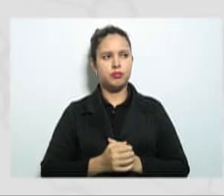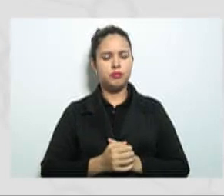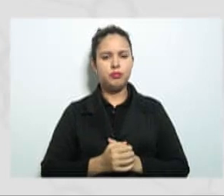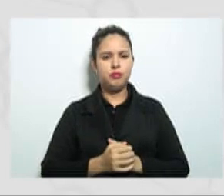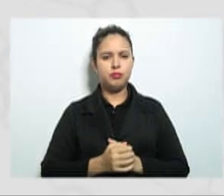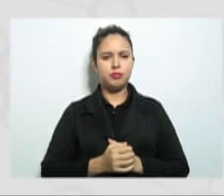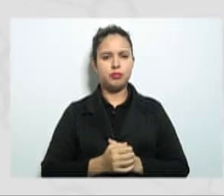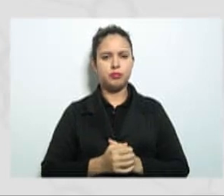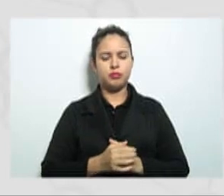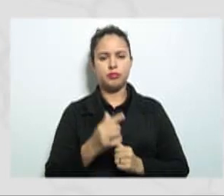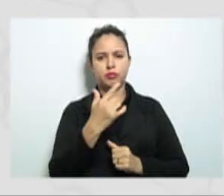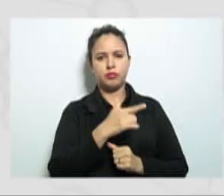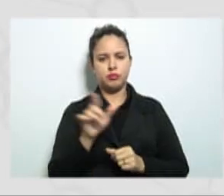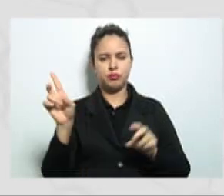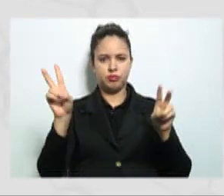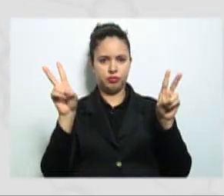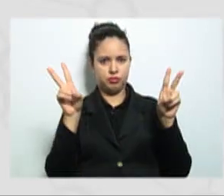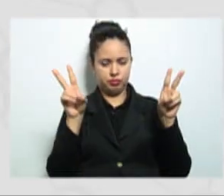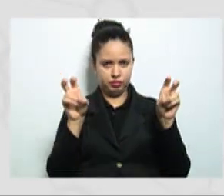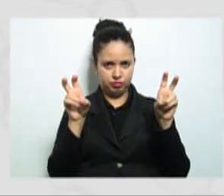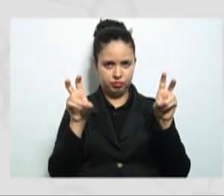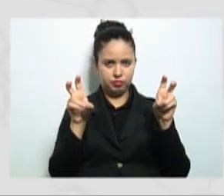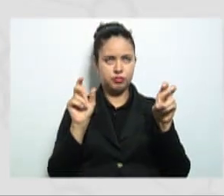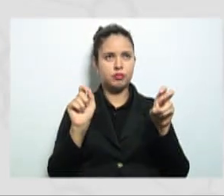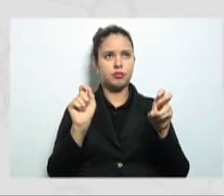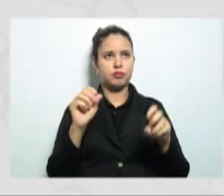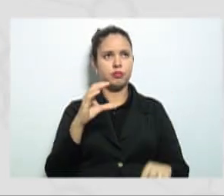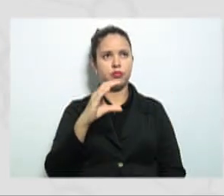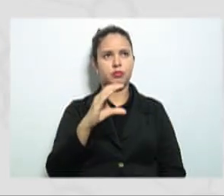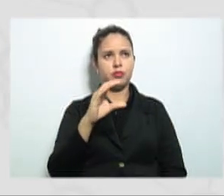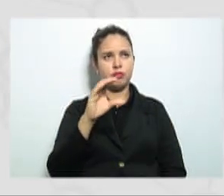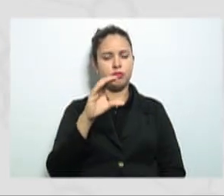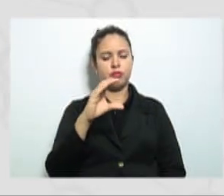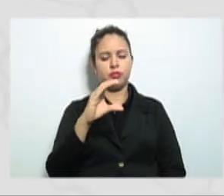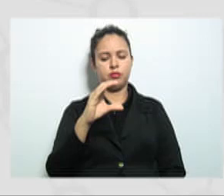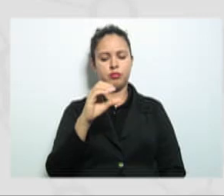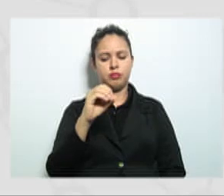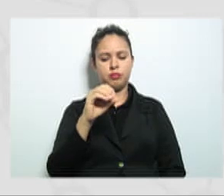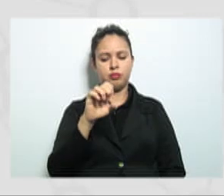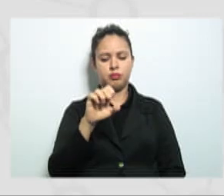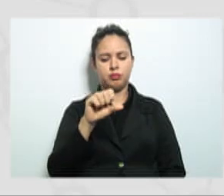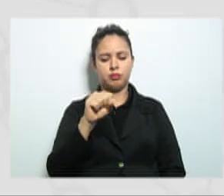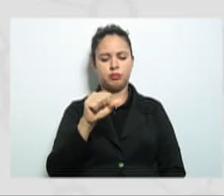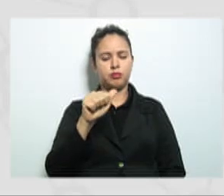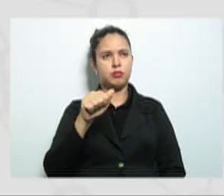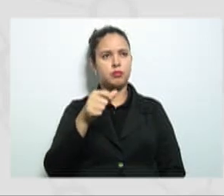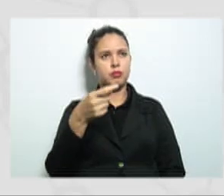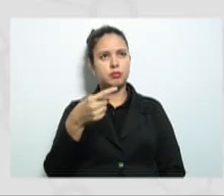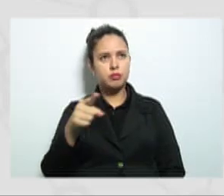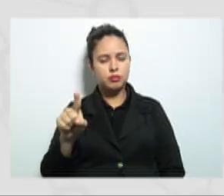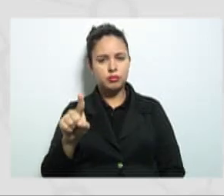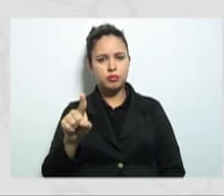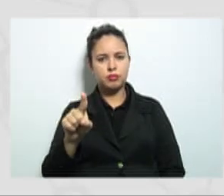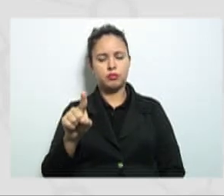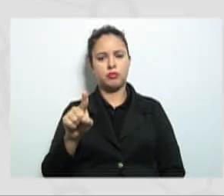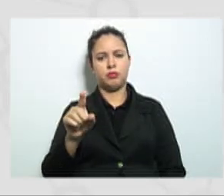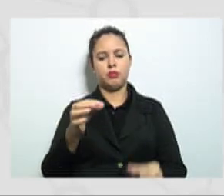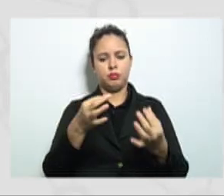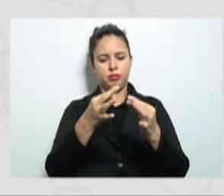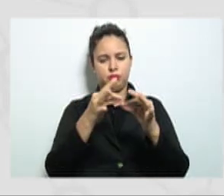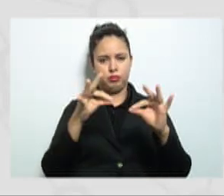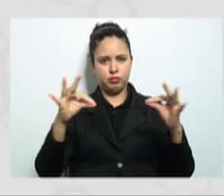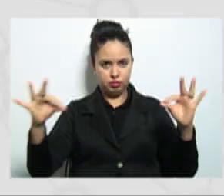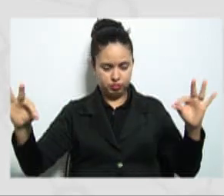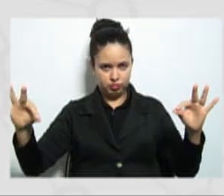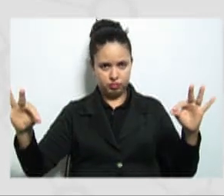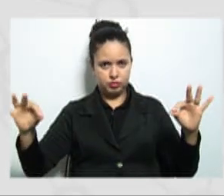Próximo tópico é a coesão sequencial. A coesão é feita por conectores ou